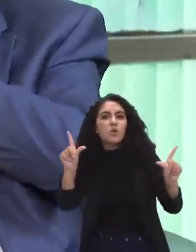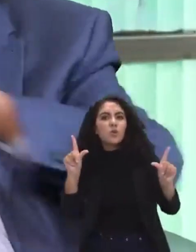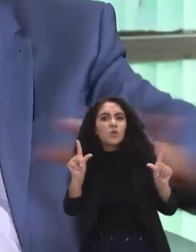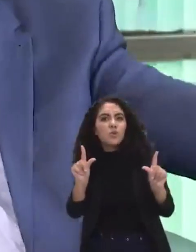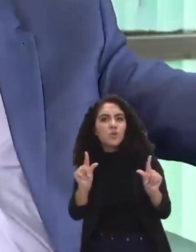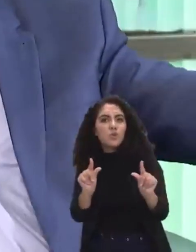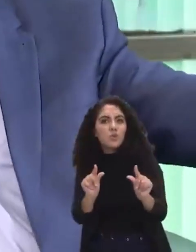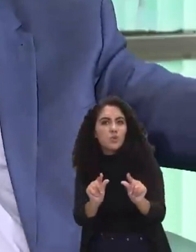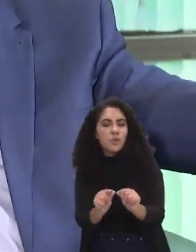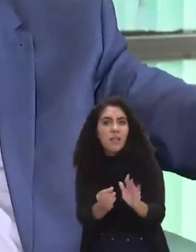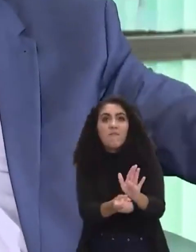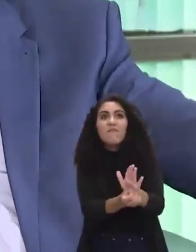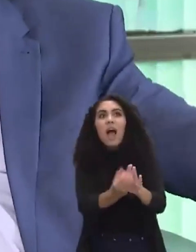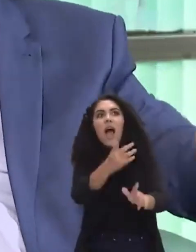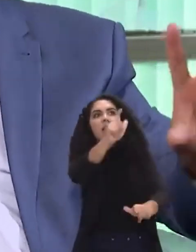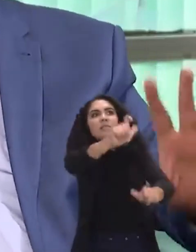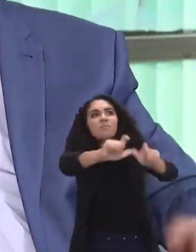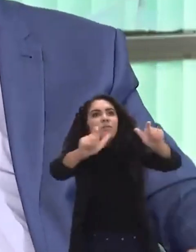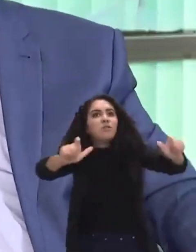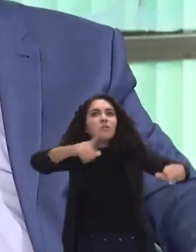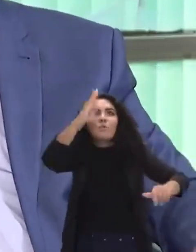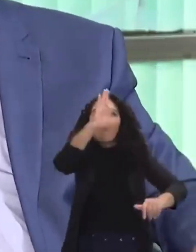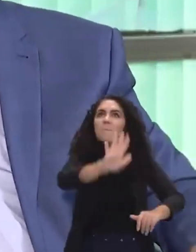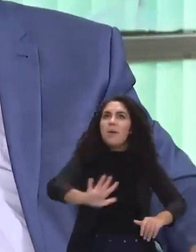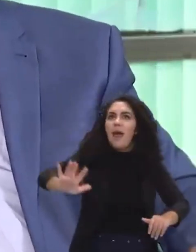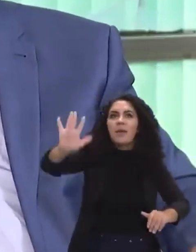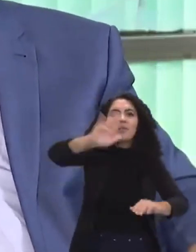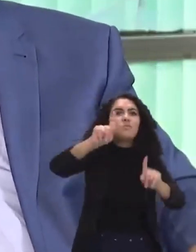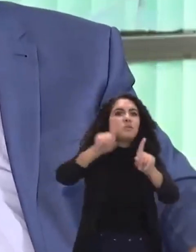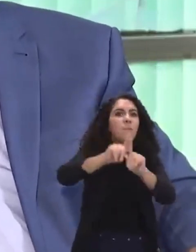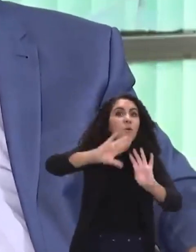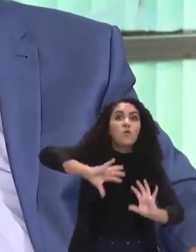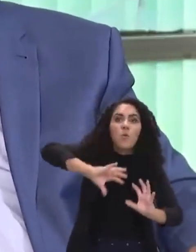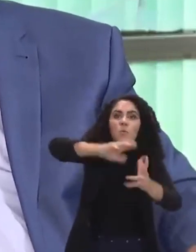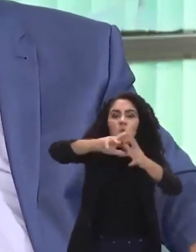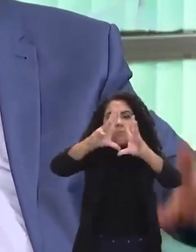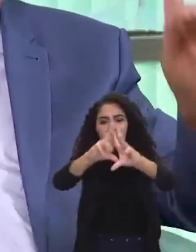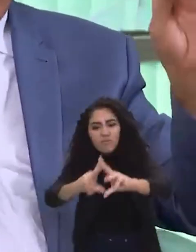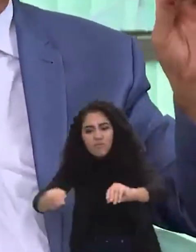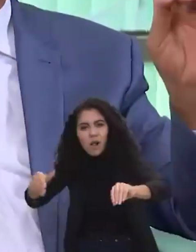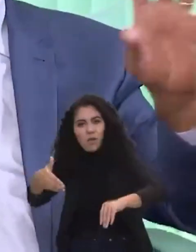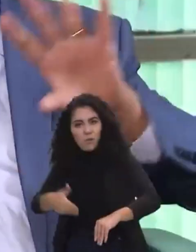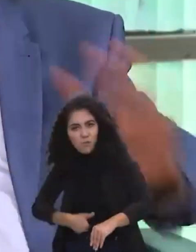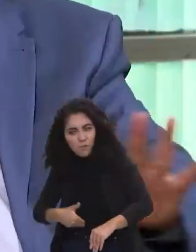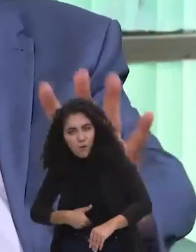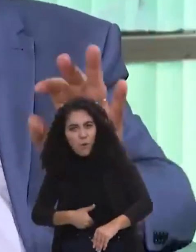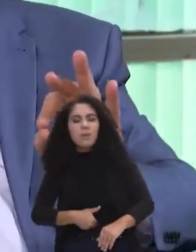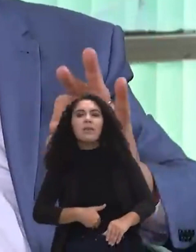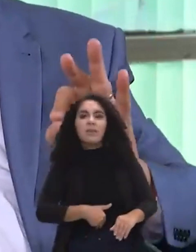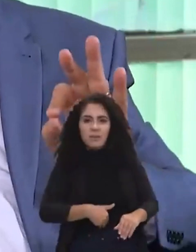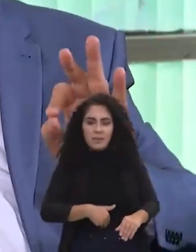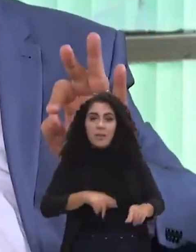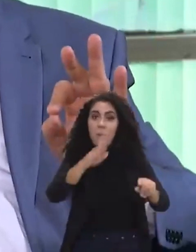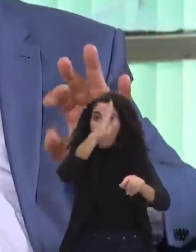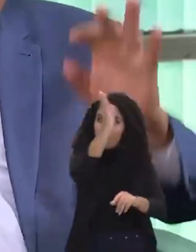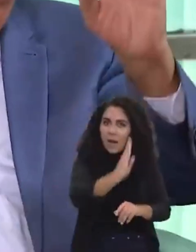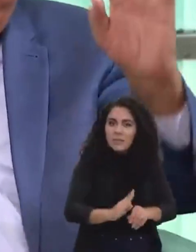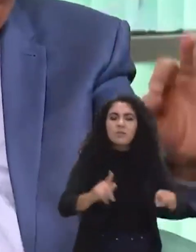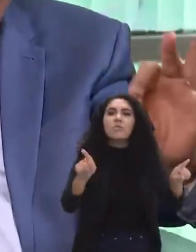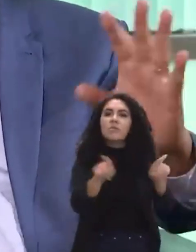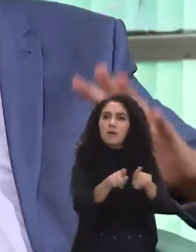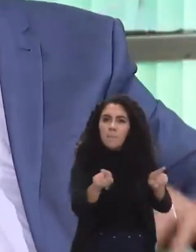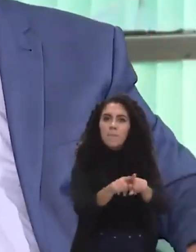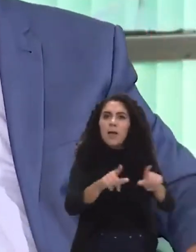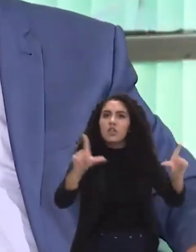assim tirando milhões de pessoas do Brasil e do mundo da fome o Brasil fora do Map da fome o